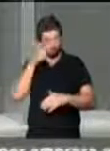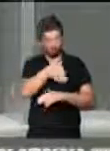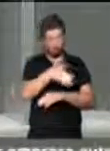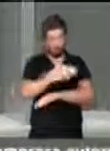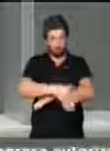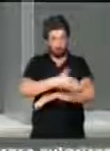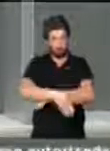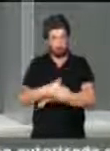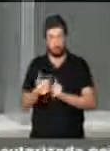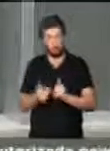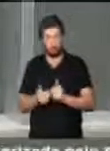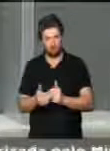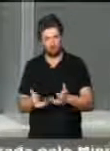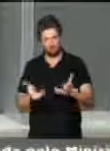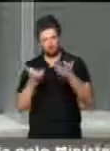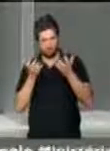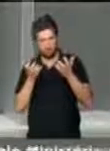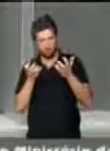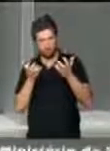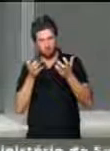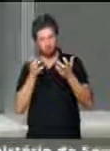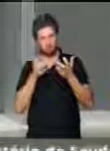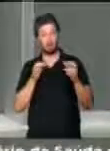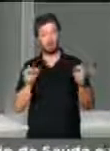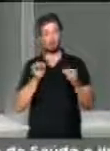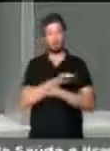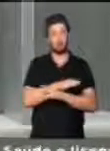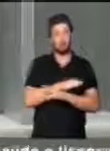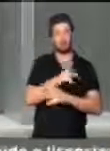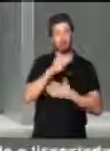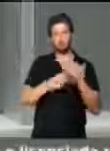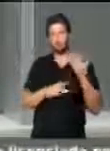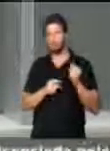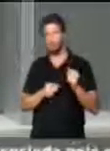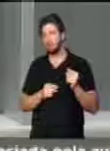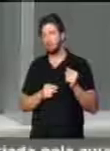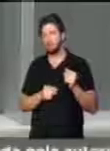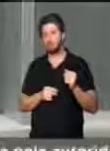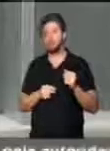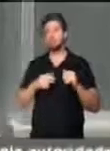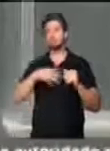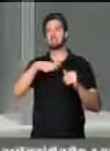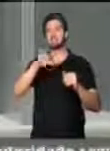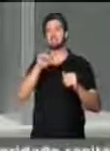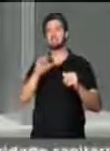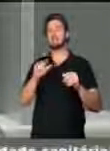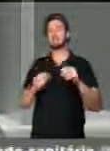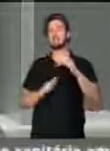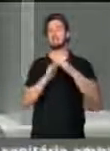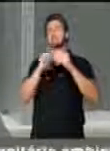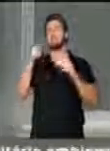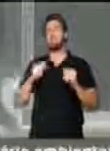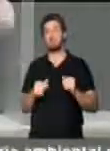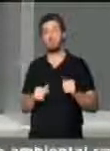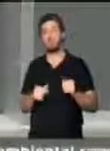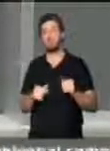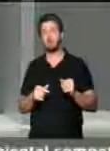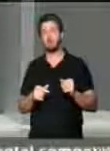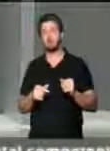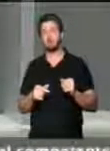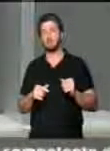ruas queriam que fosse encerrado o programa do Ciência Sem Fronteiras? Será